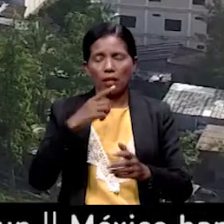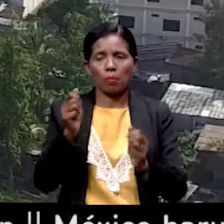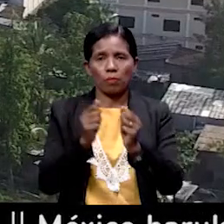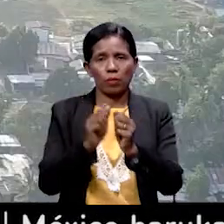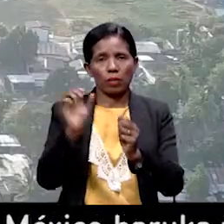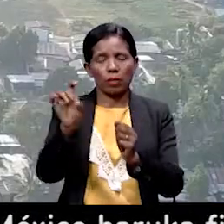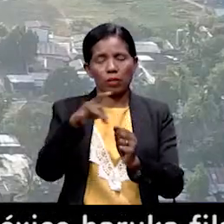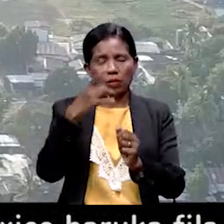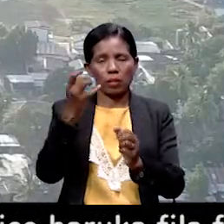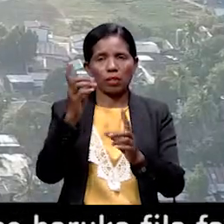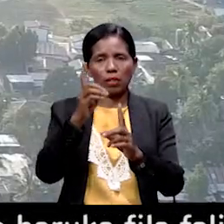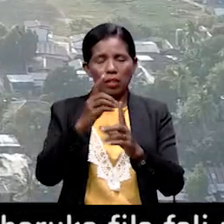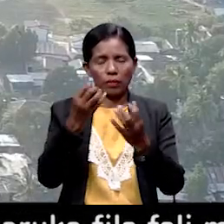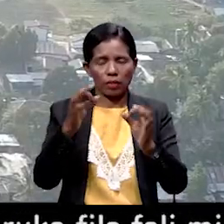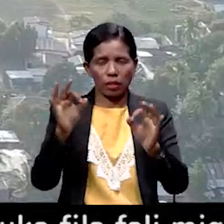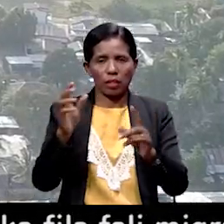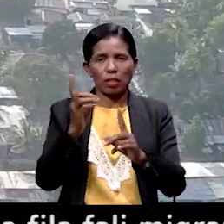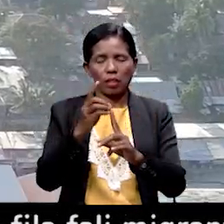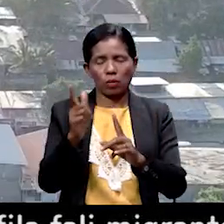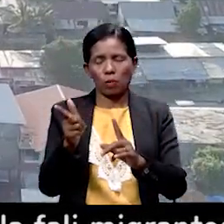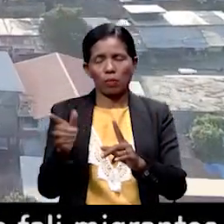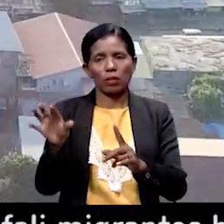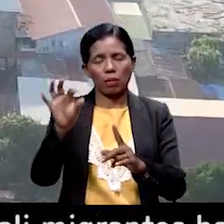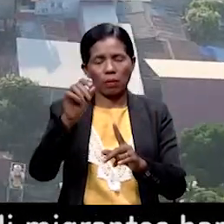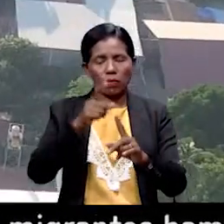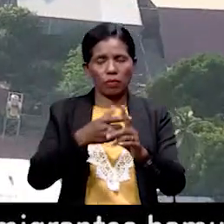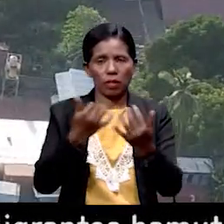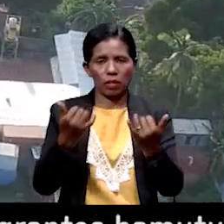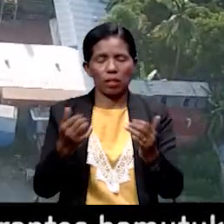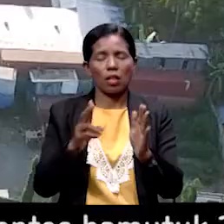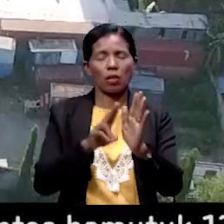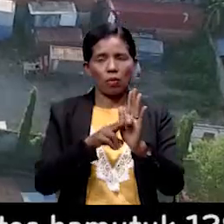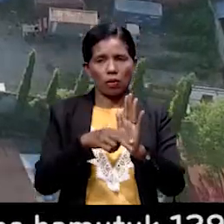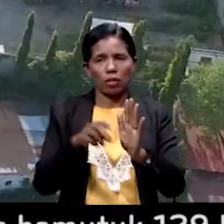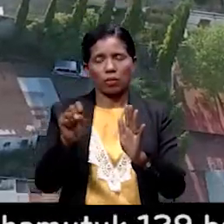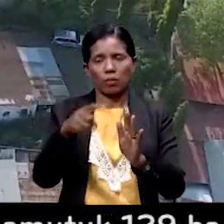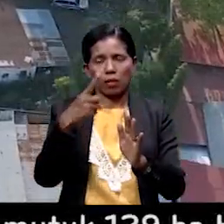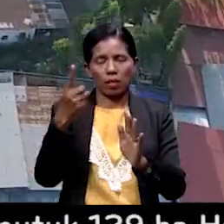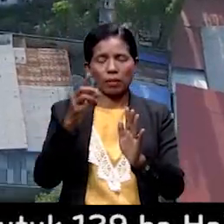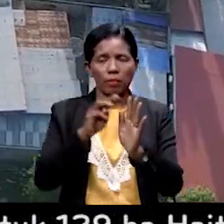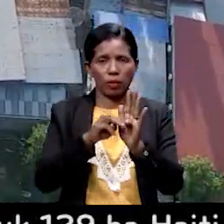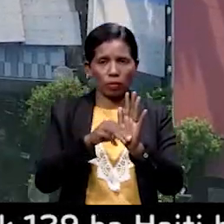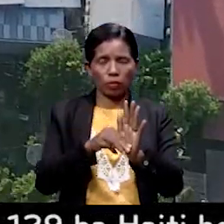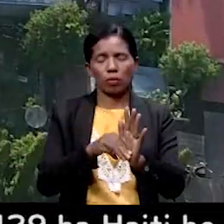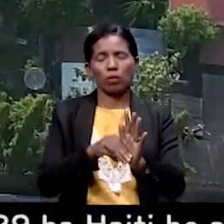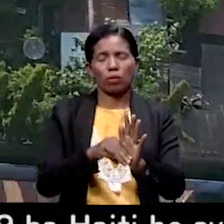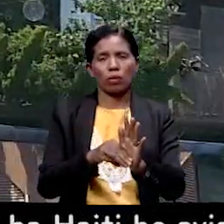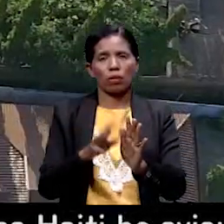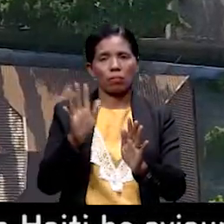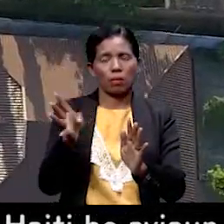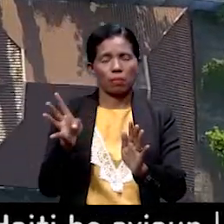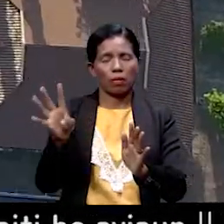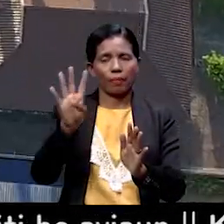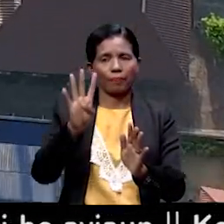resinvalu se remate lorong ronu resensia fulane iha oras sanu resingida 5 minuto 5 resensia kalan. No estado de emergência badala